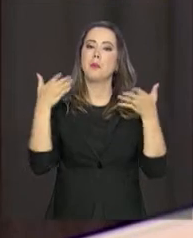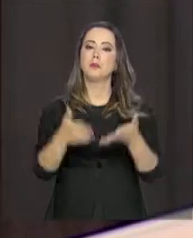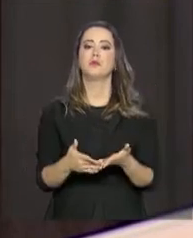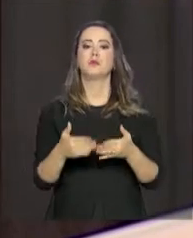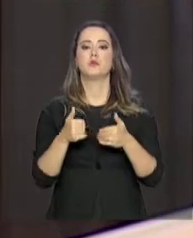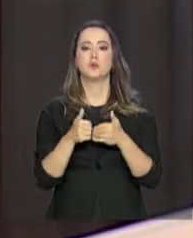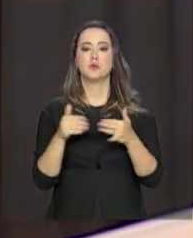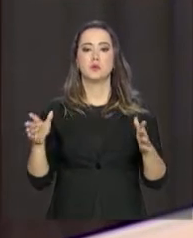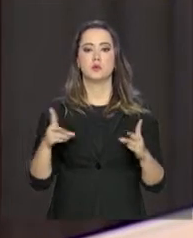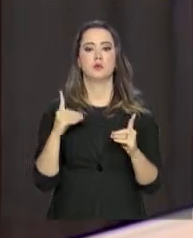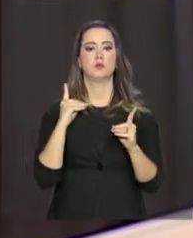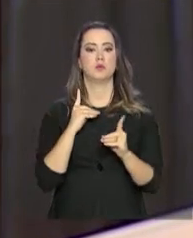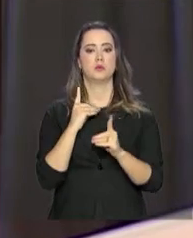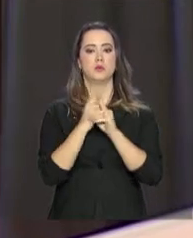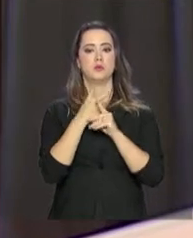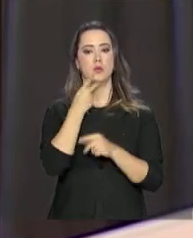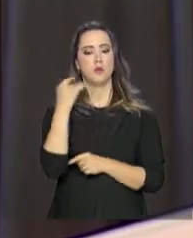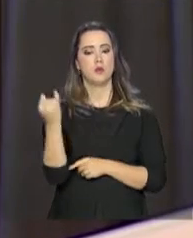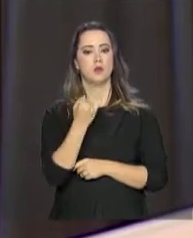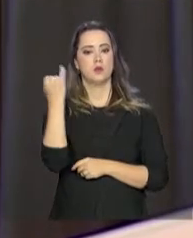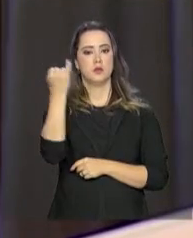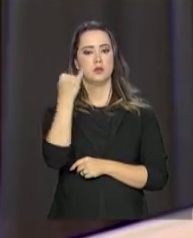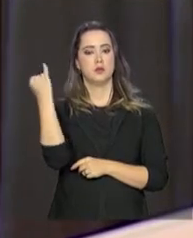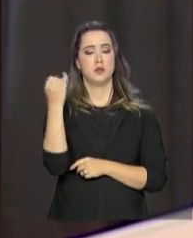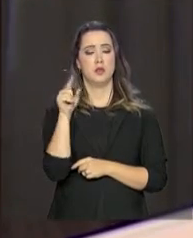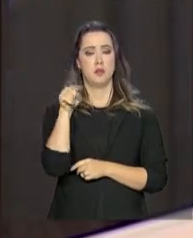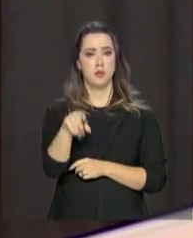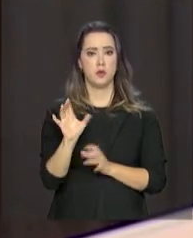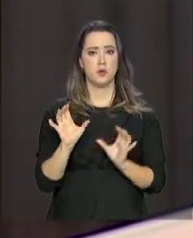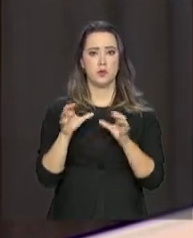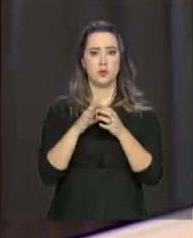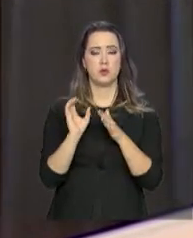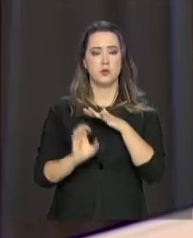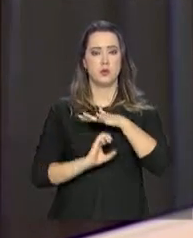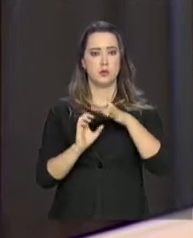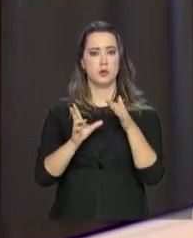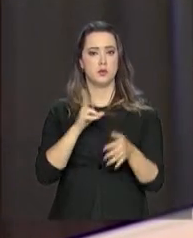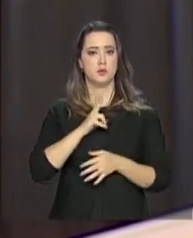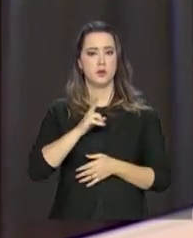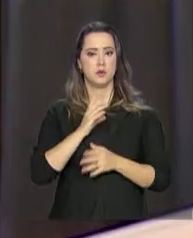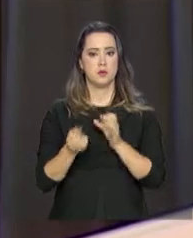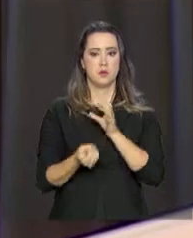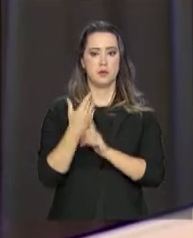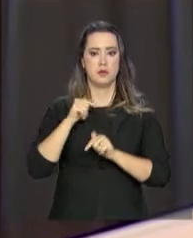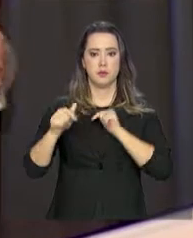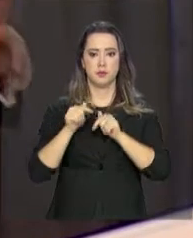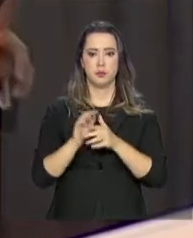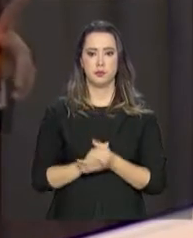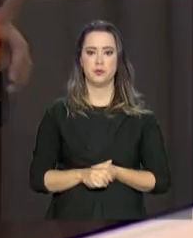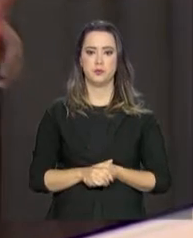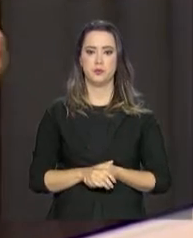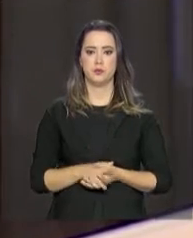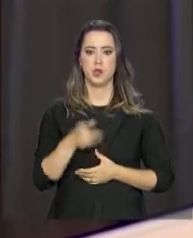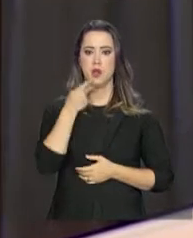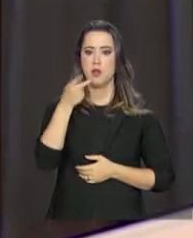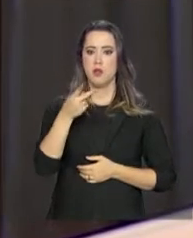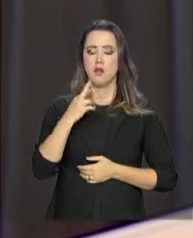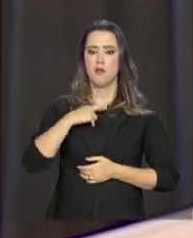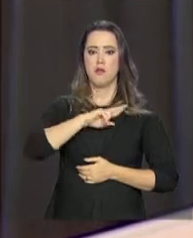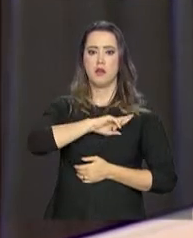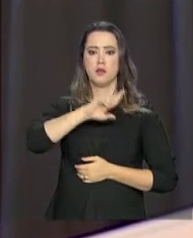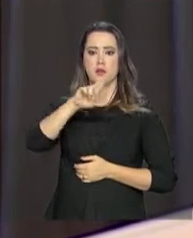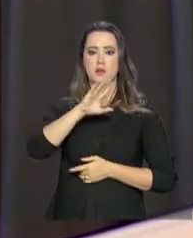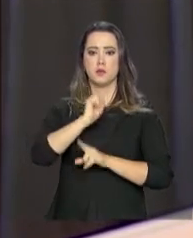abertura do encontro e defendeu a importância de iniciativas privadas para geração de empregos quando falou em responsabilidade social